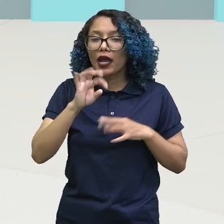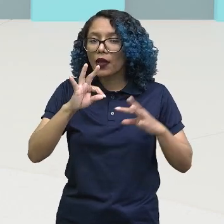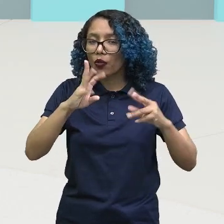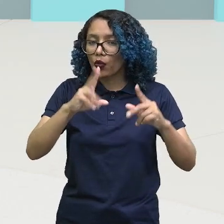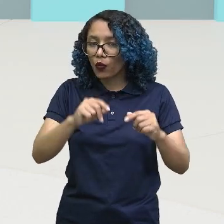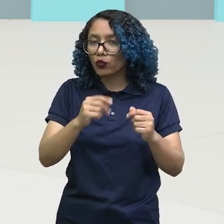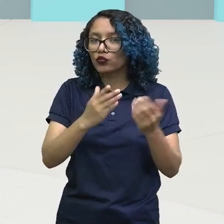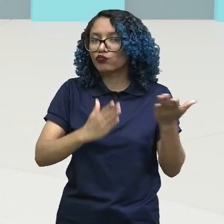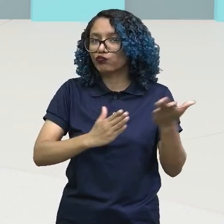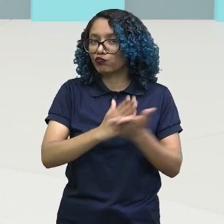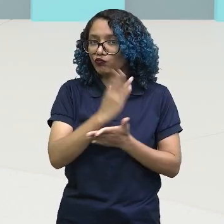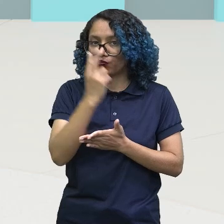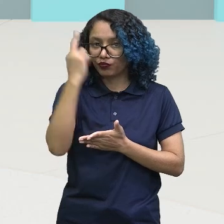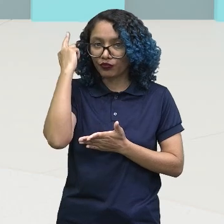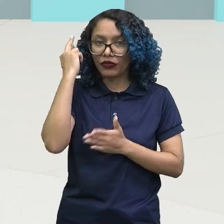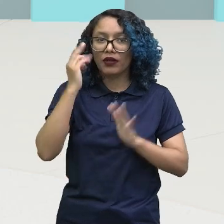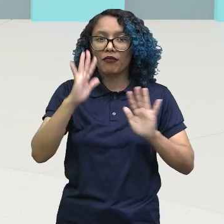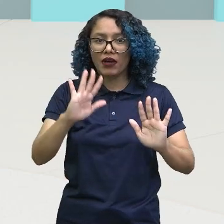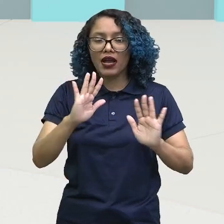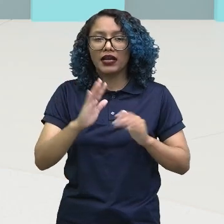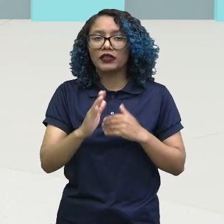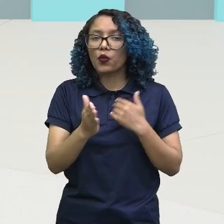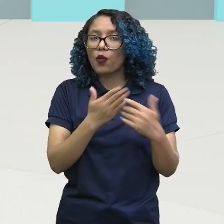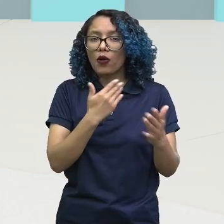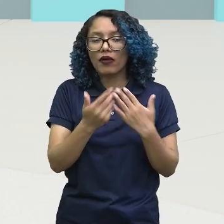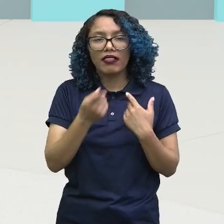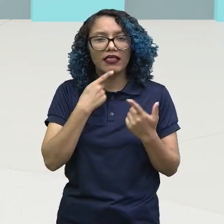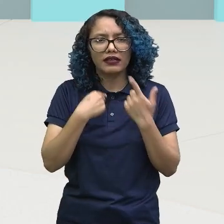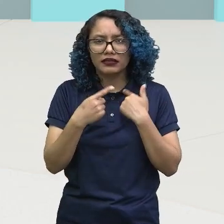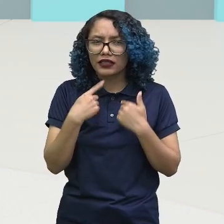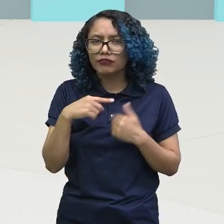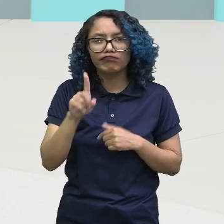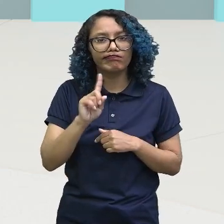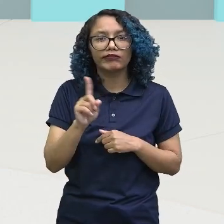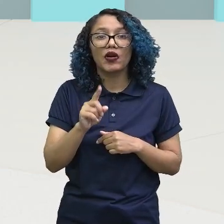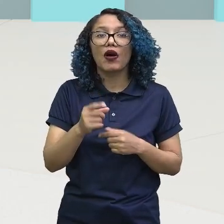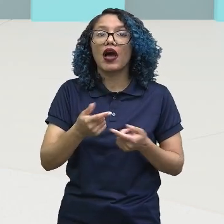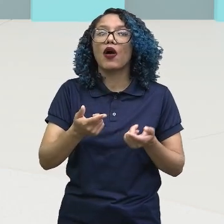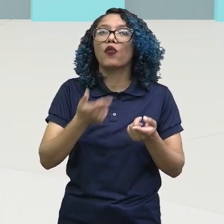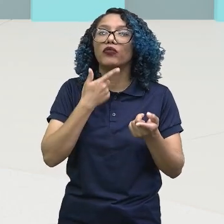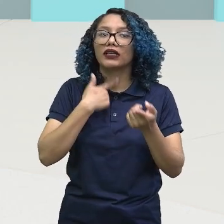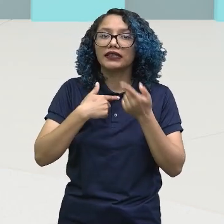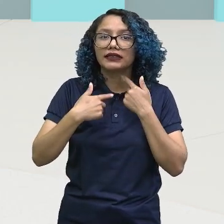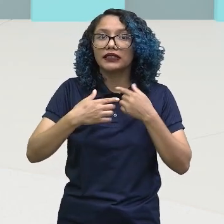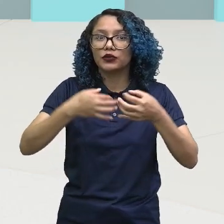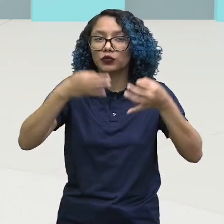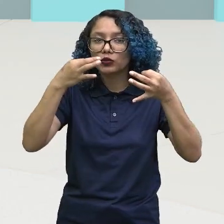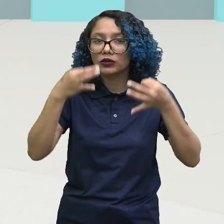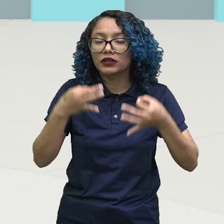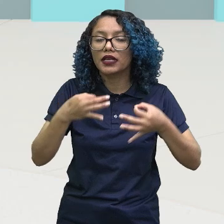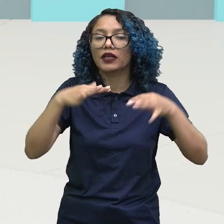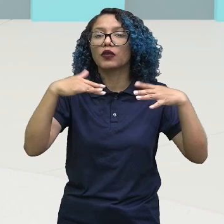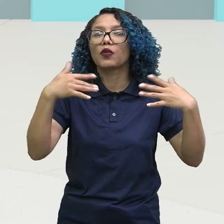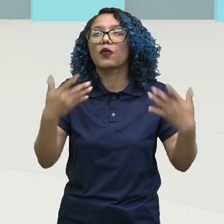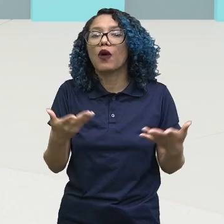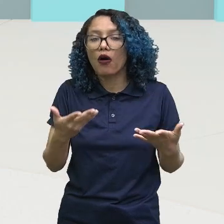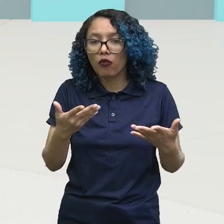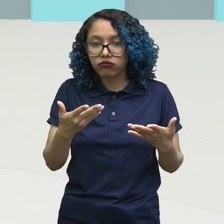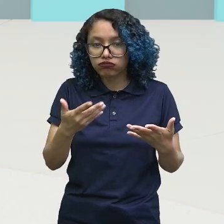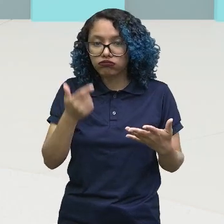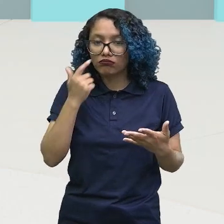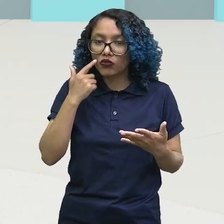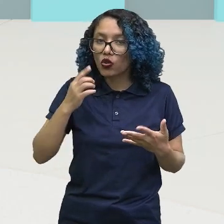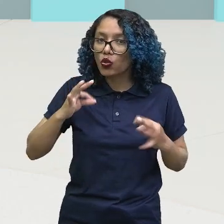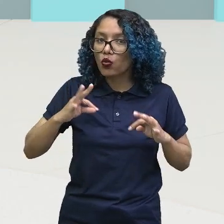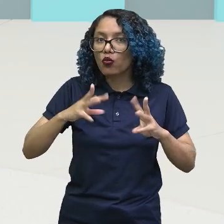aprovados no vestibular. Não é qualquer desejo, é um desejo específico. Qual é esse desejo? Que todos sejam aprovados